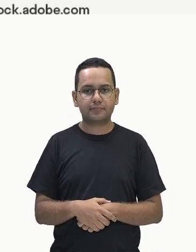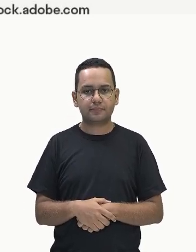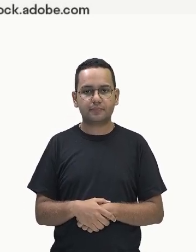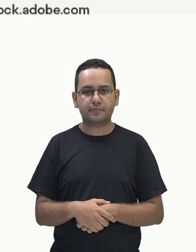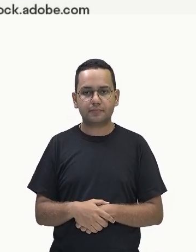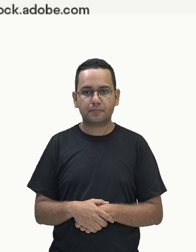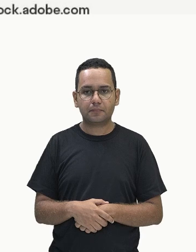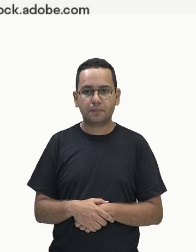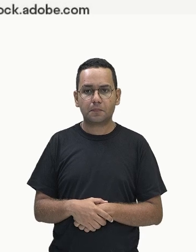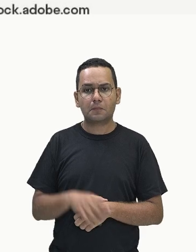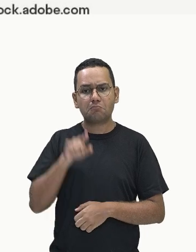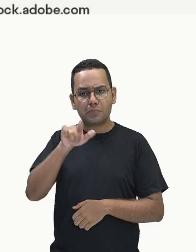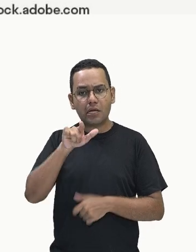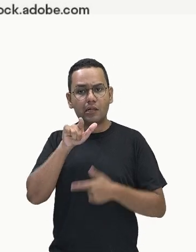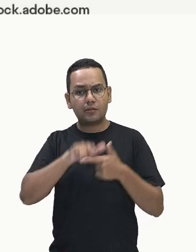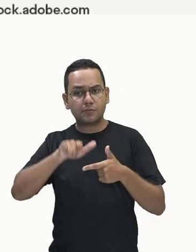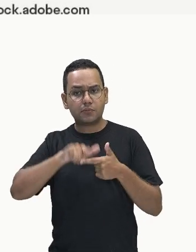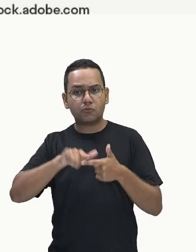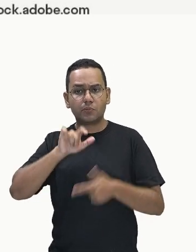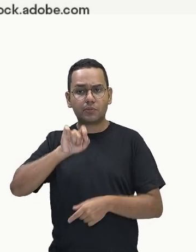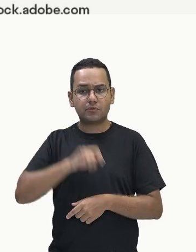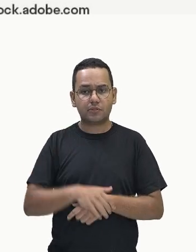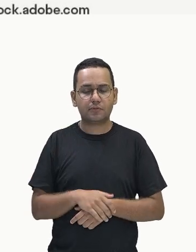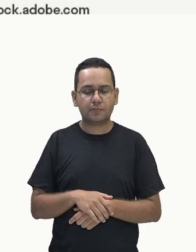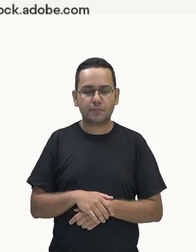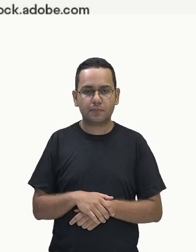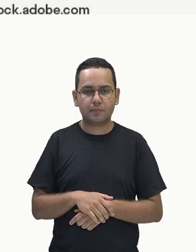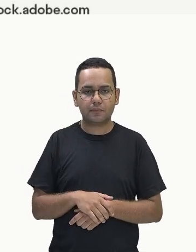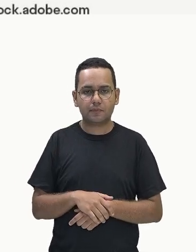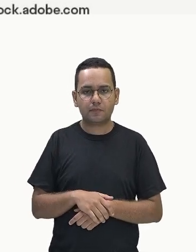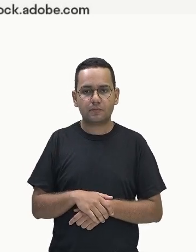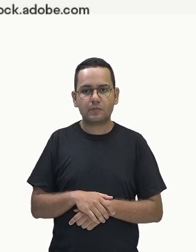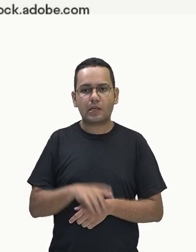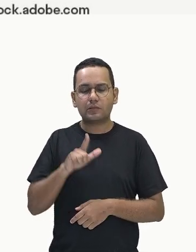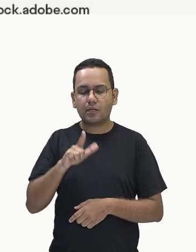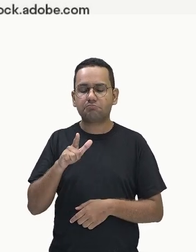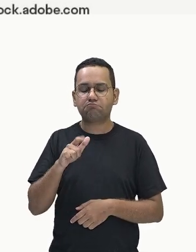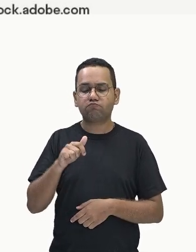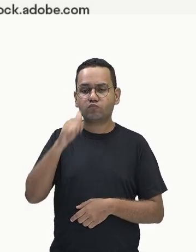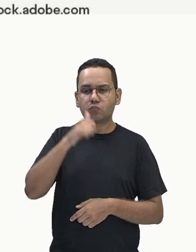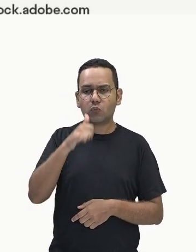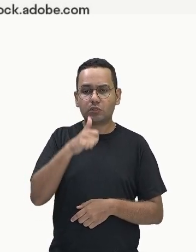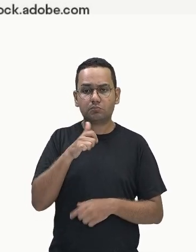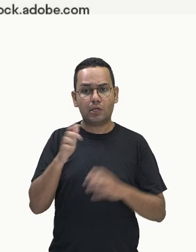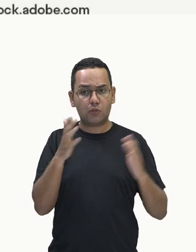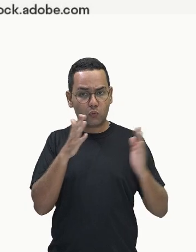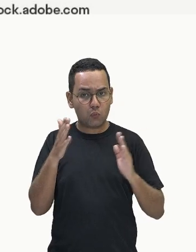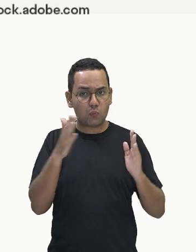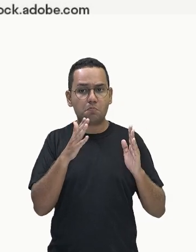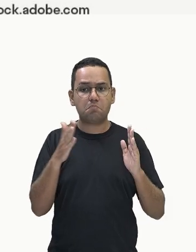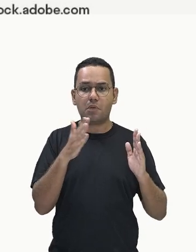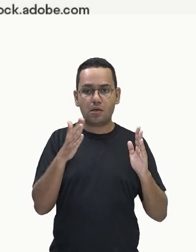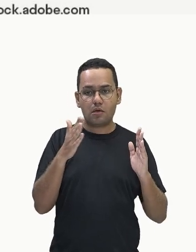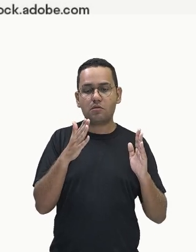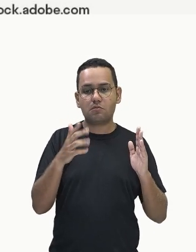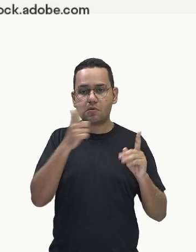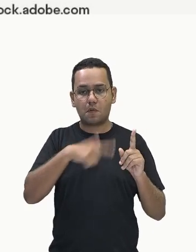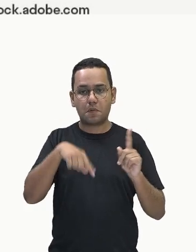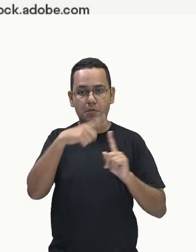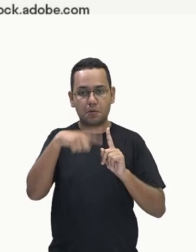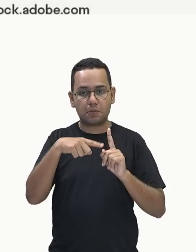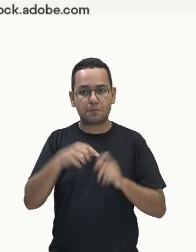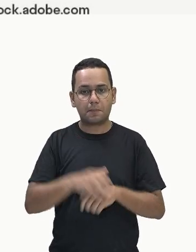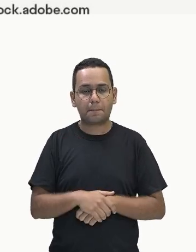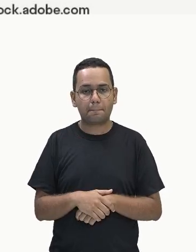Esse câncer, ele é muito mais comum em mulheres em idade reprodutiva. E ele vai atingir aqui, ó, perceba